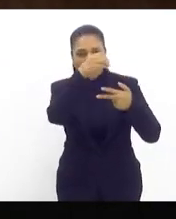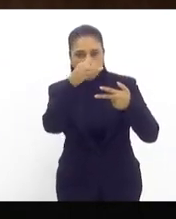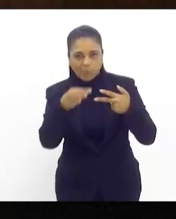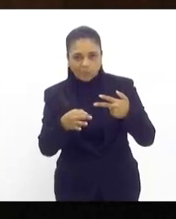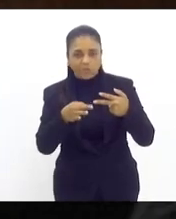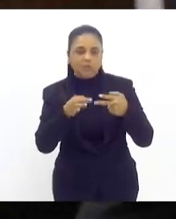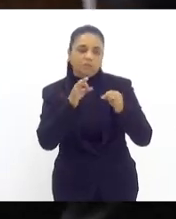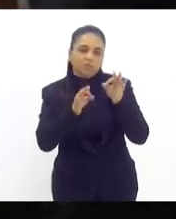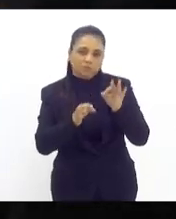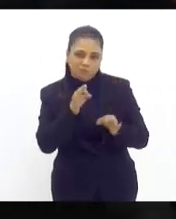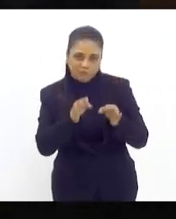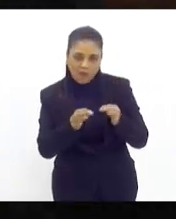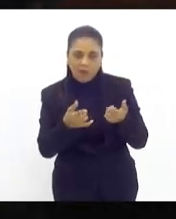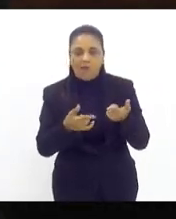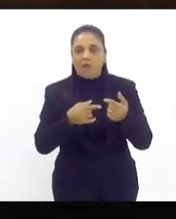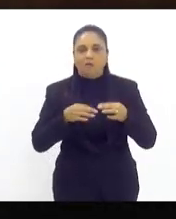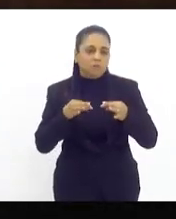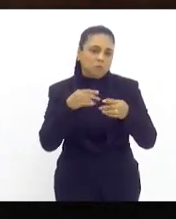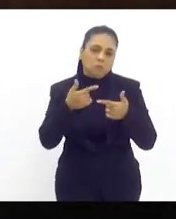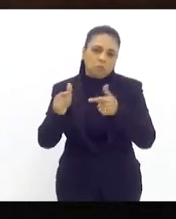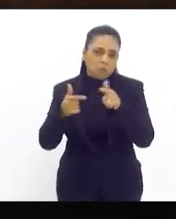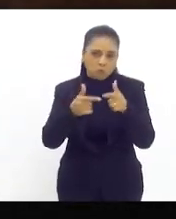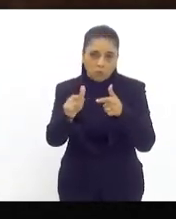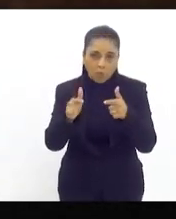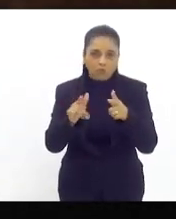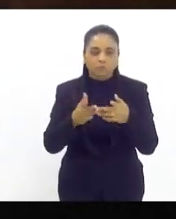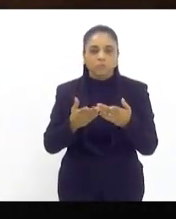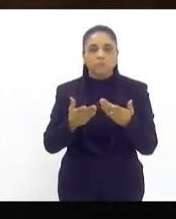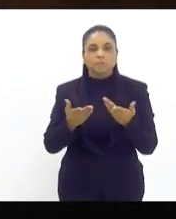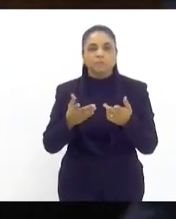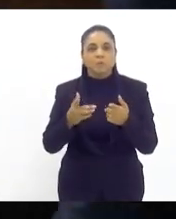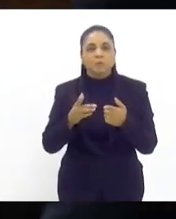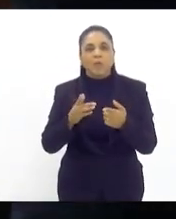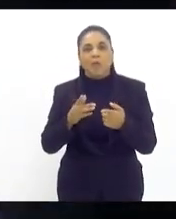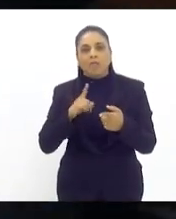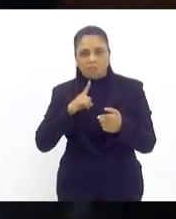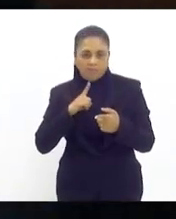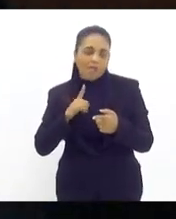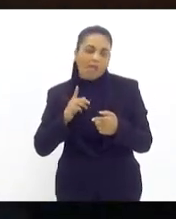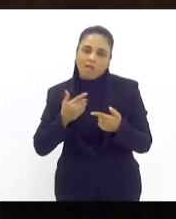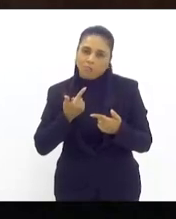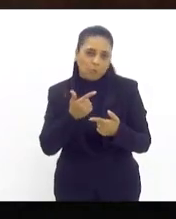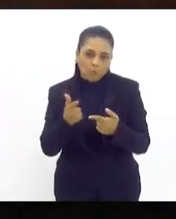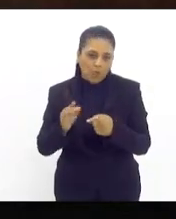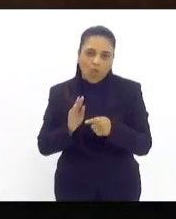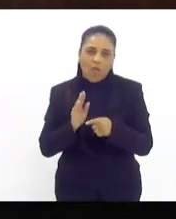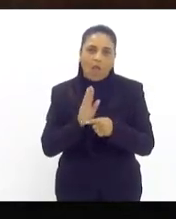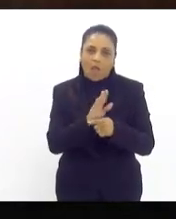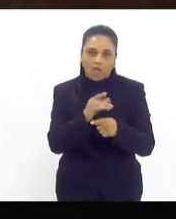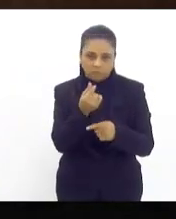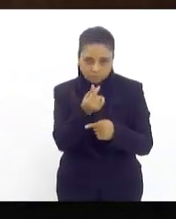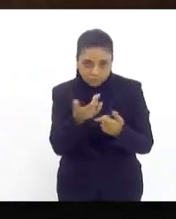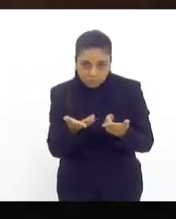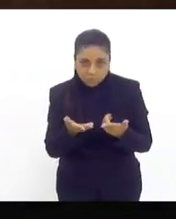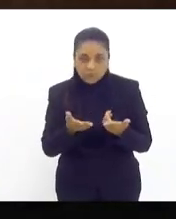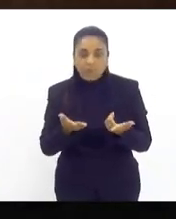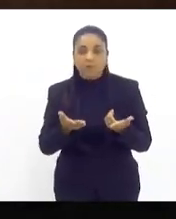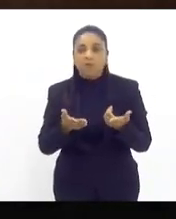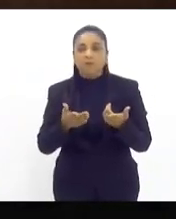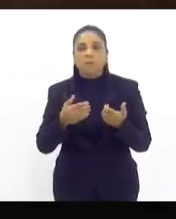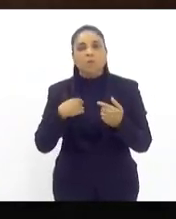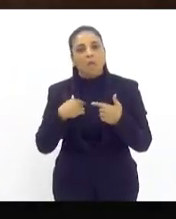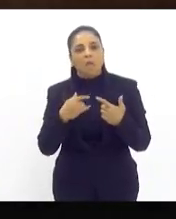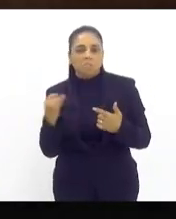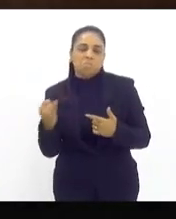jurídico então Sem dúvida nenhuma essa essa indicação é de extrema relevância e a gente espera